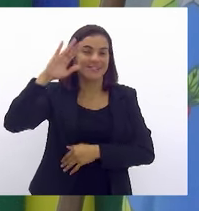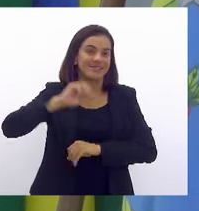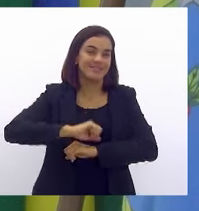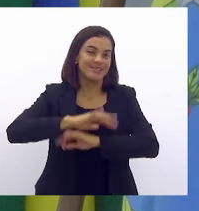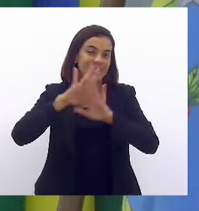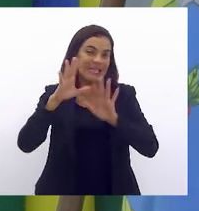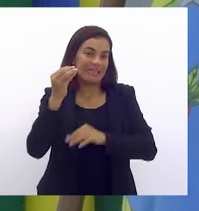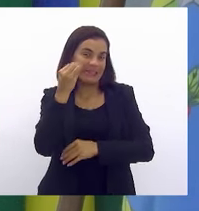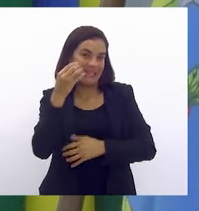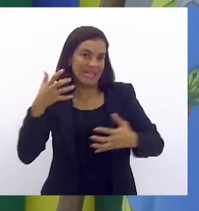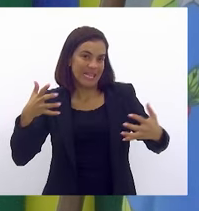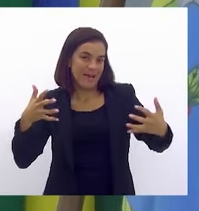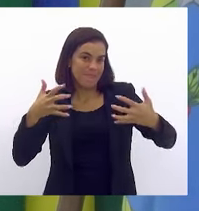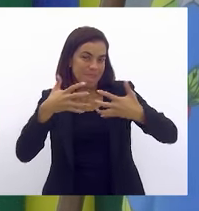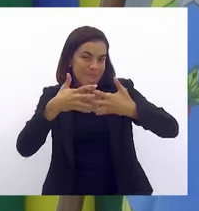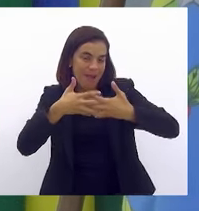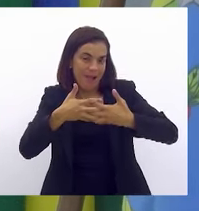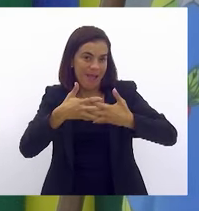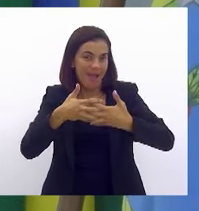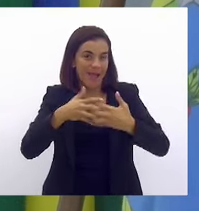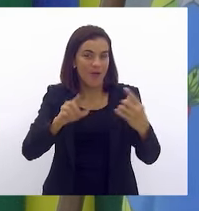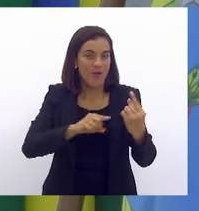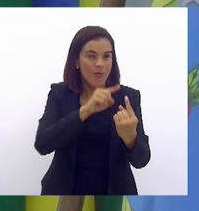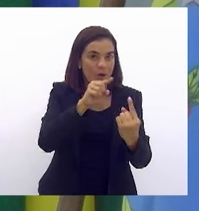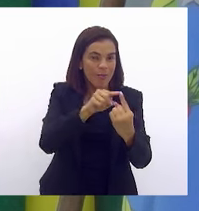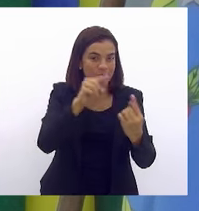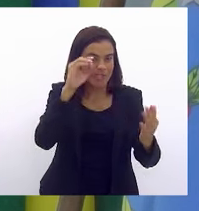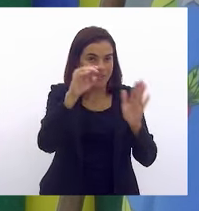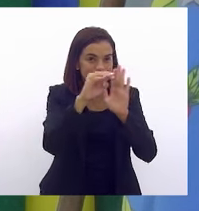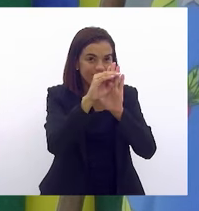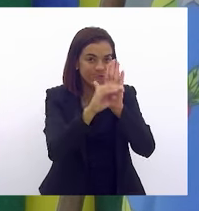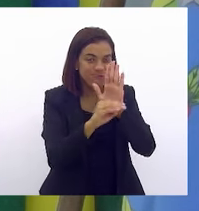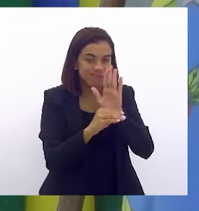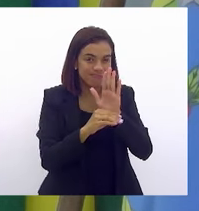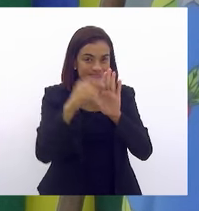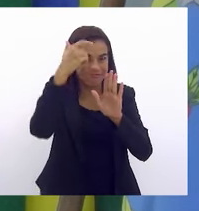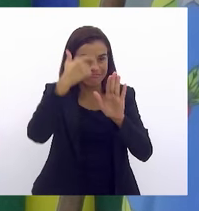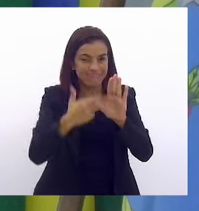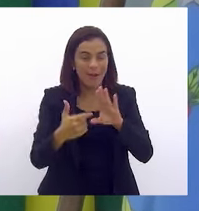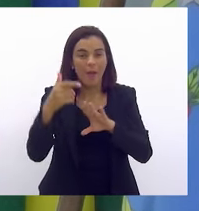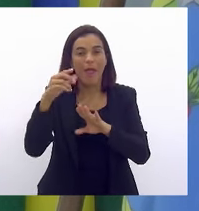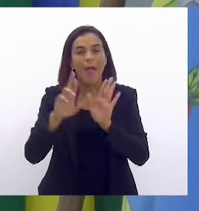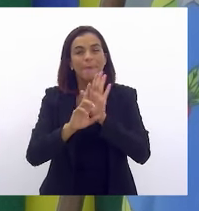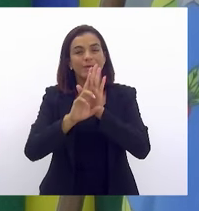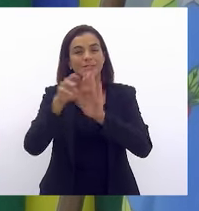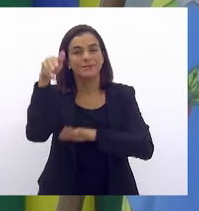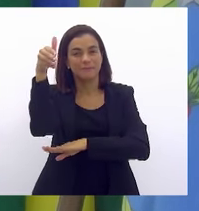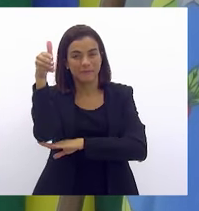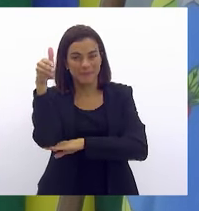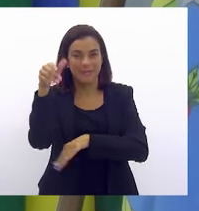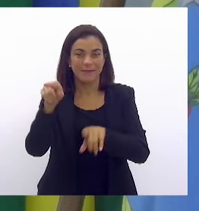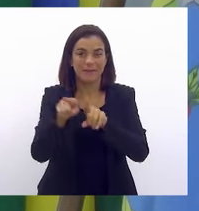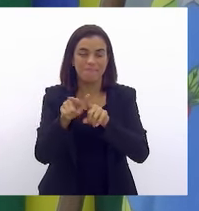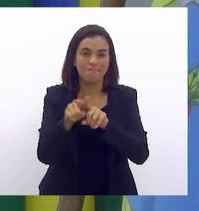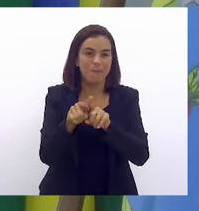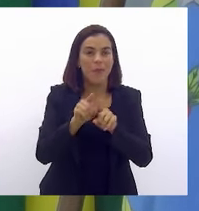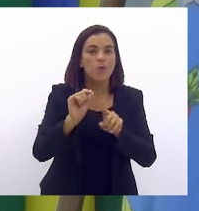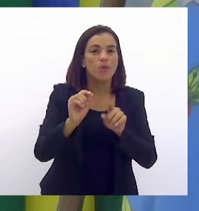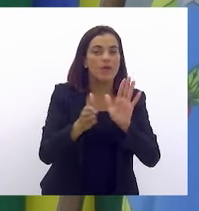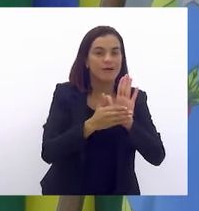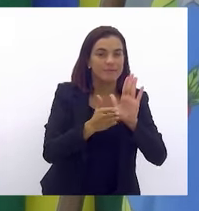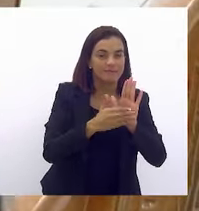alinhar a nossa missão enquanto pousada com as expectativas do município também. Só isso.